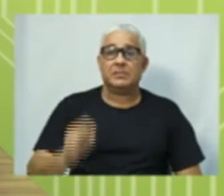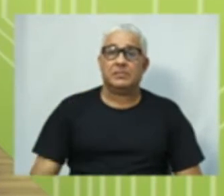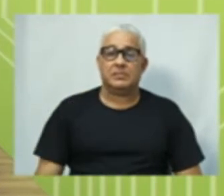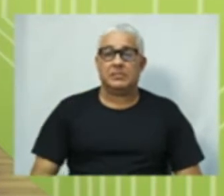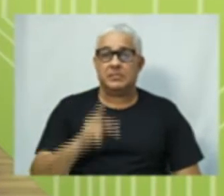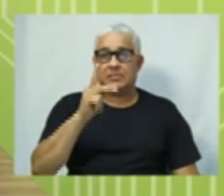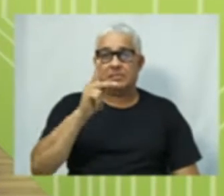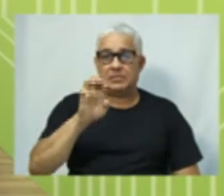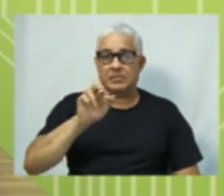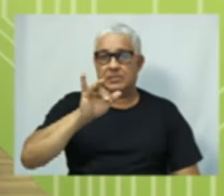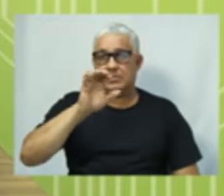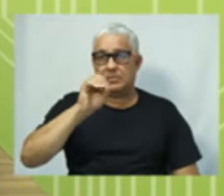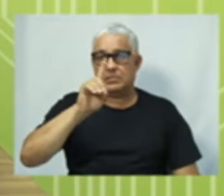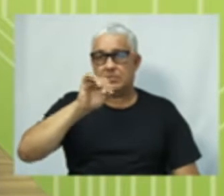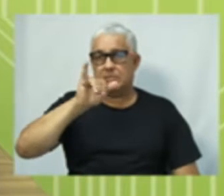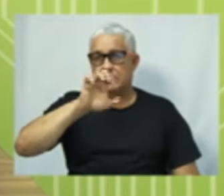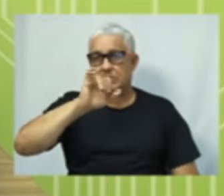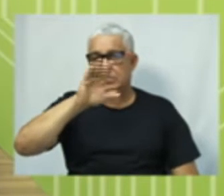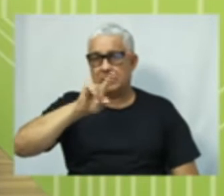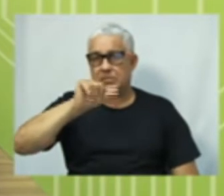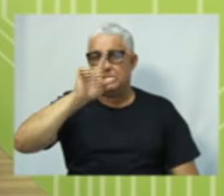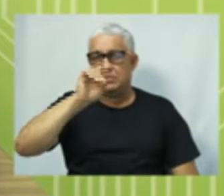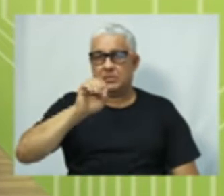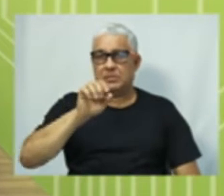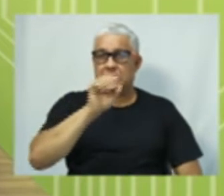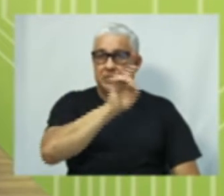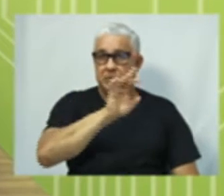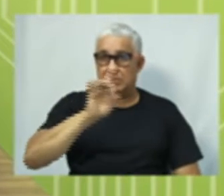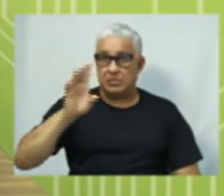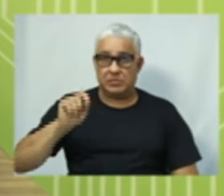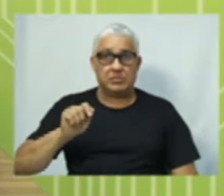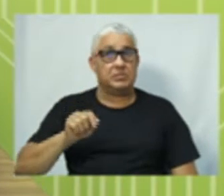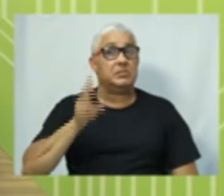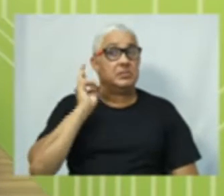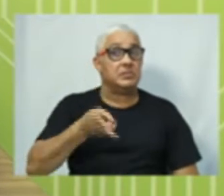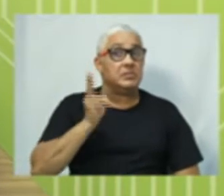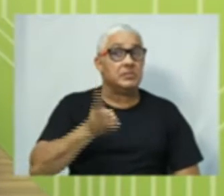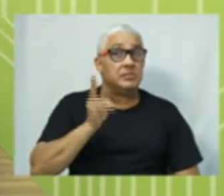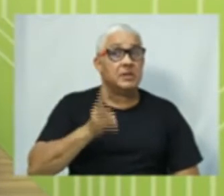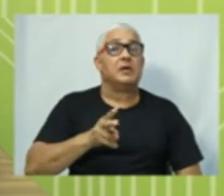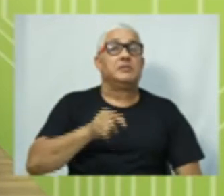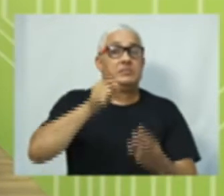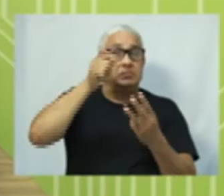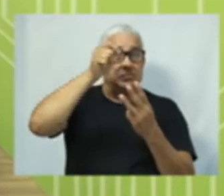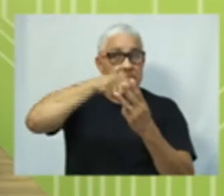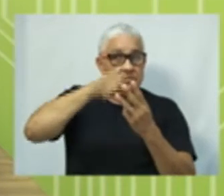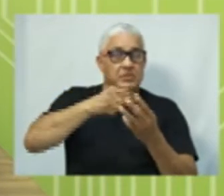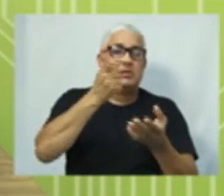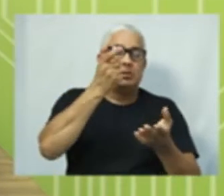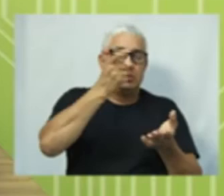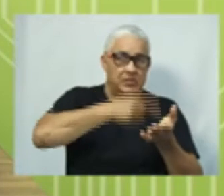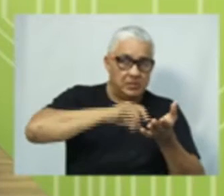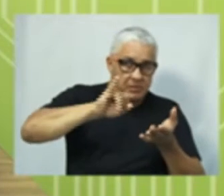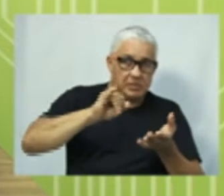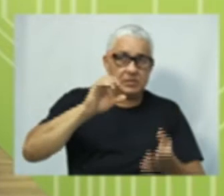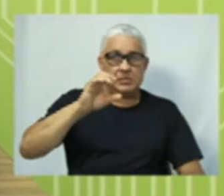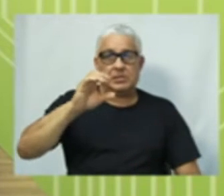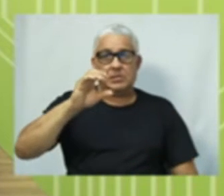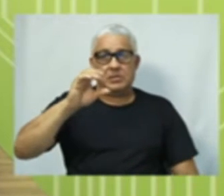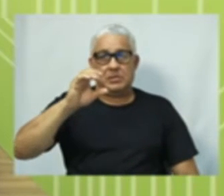periodicidade deles. E qual é a periodicidade de cada um? Qual é? Isso aí. do imposto de renda e do CSL